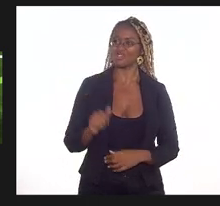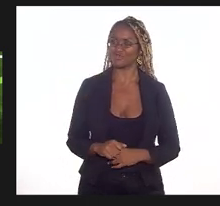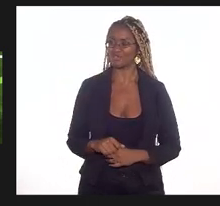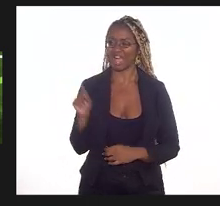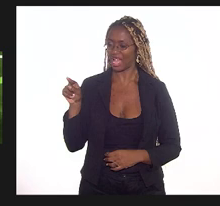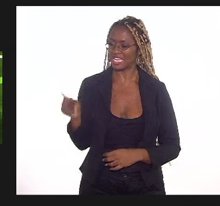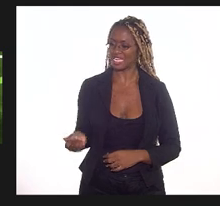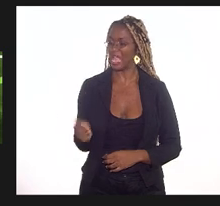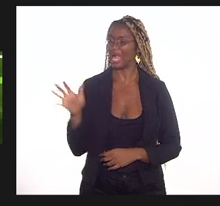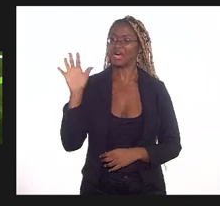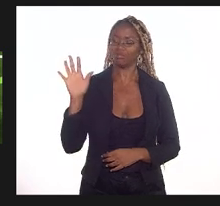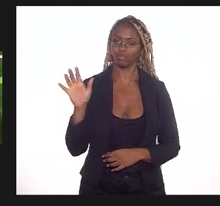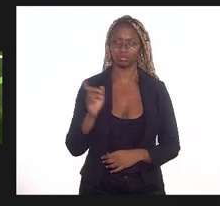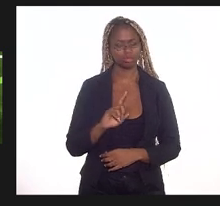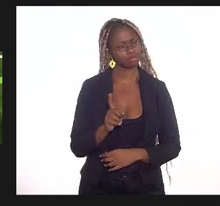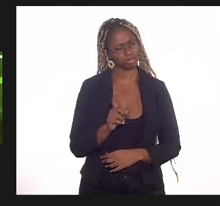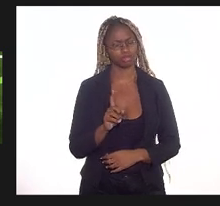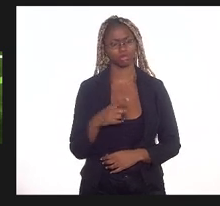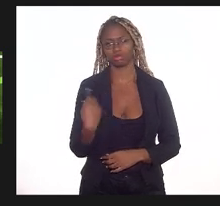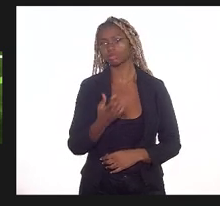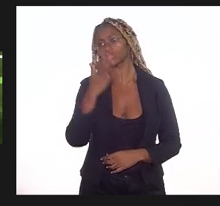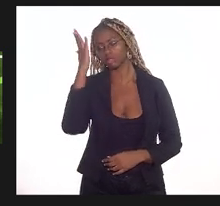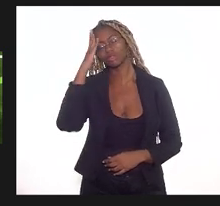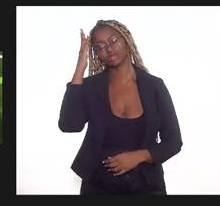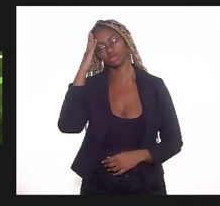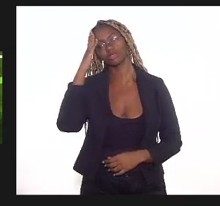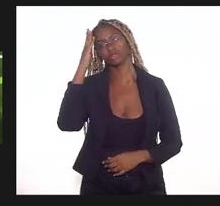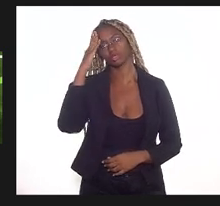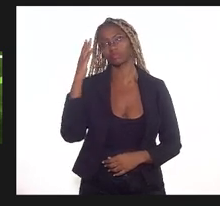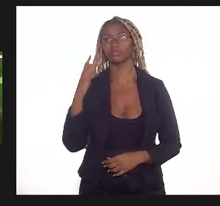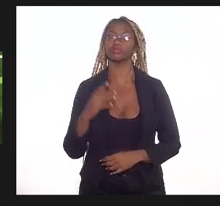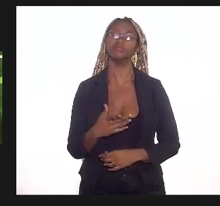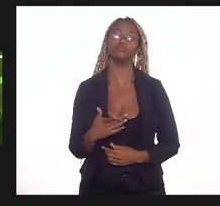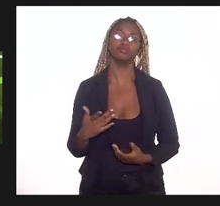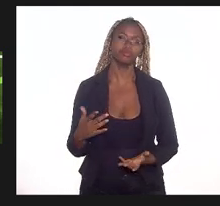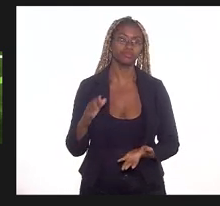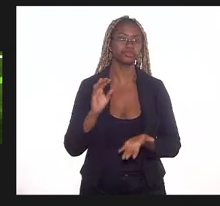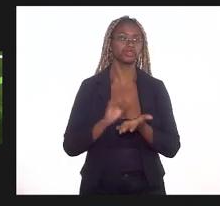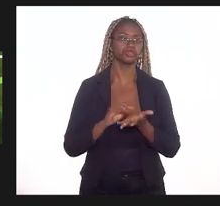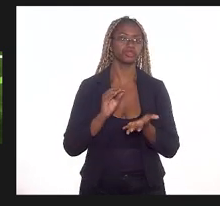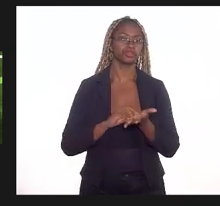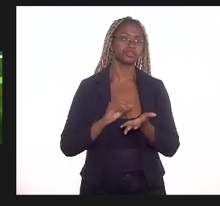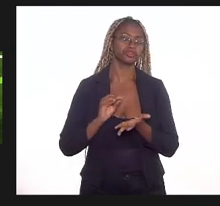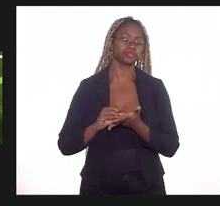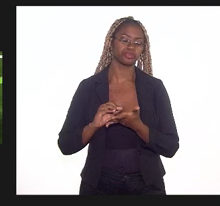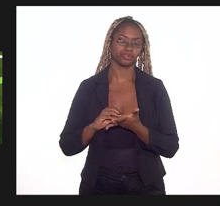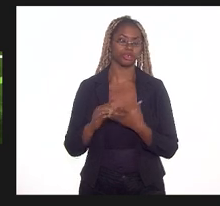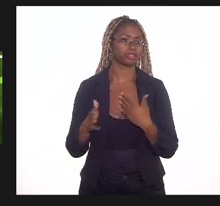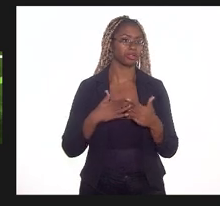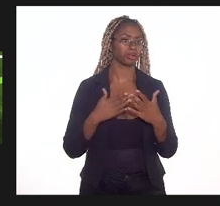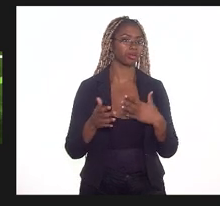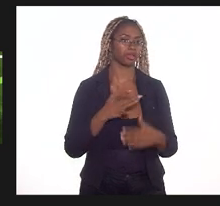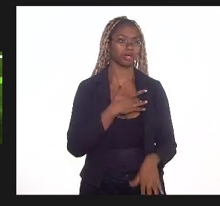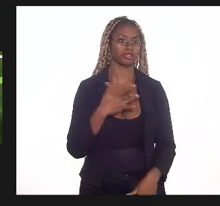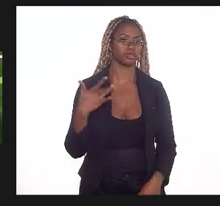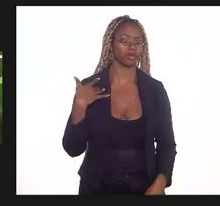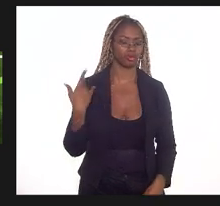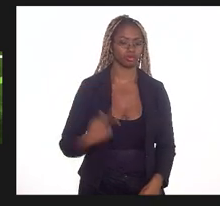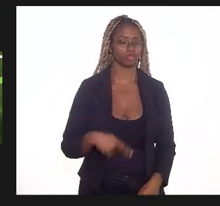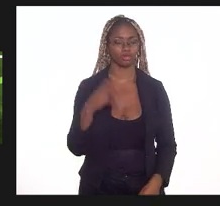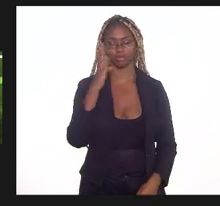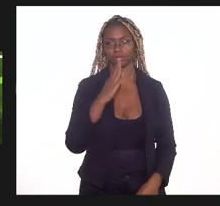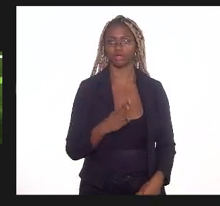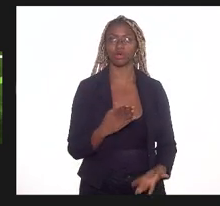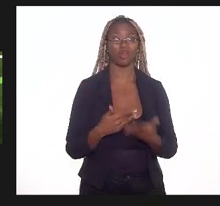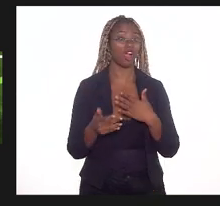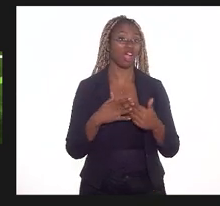gente sabe da deficiência de qualquer saúde no Brasil, em